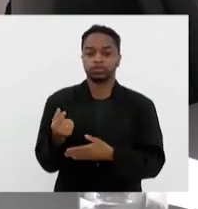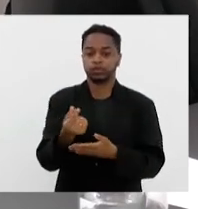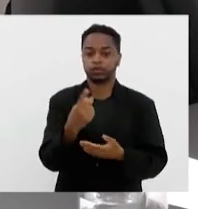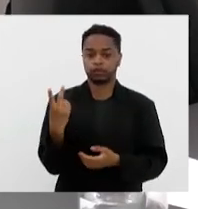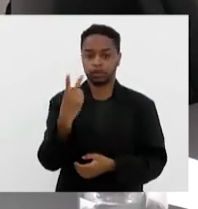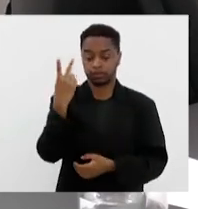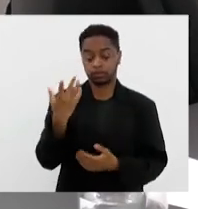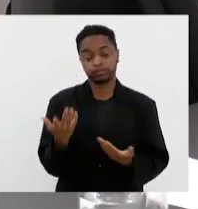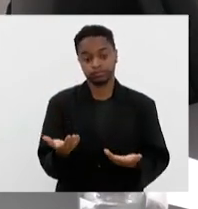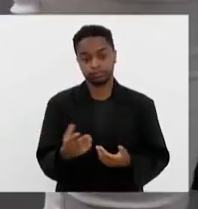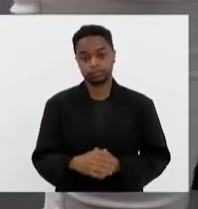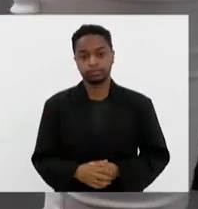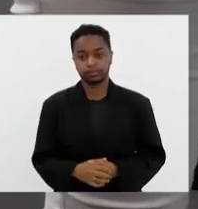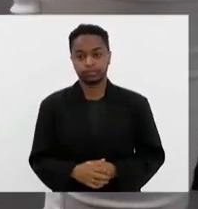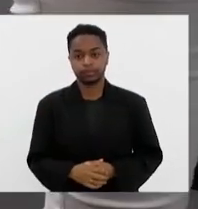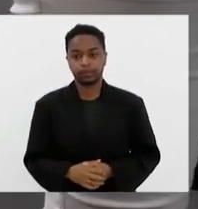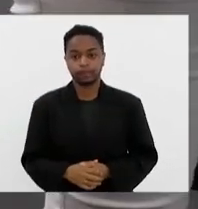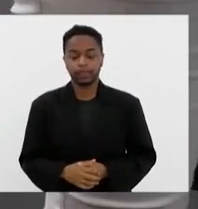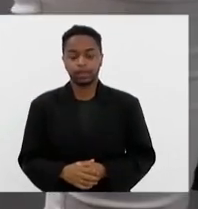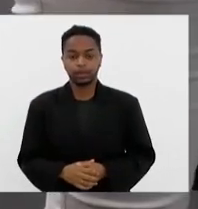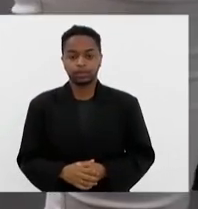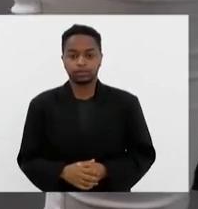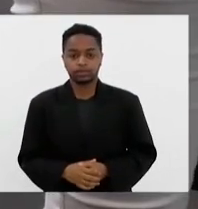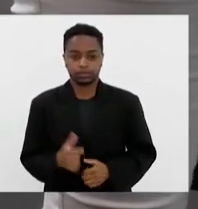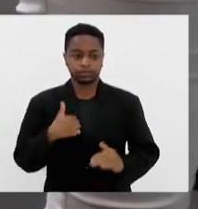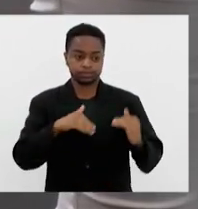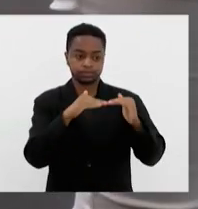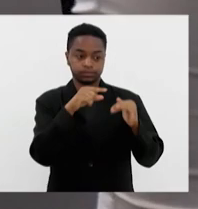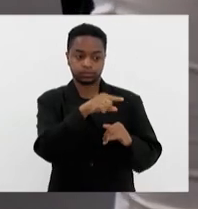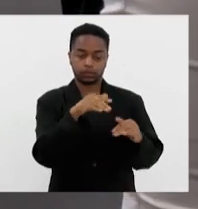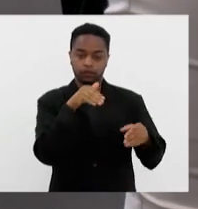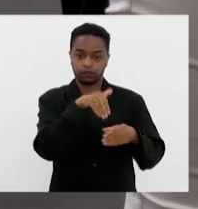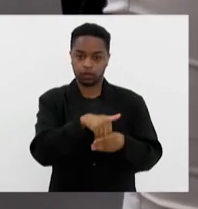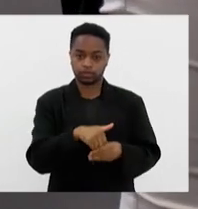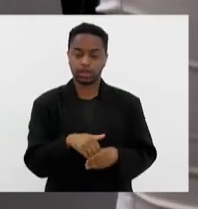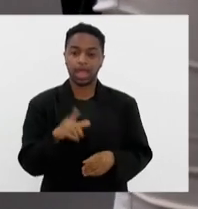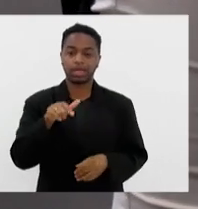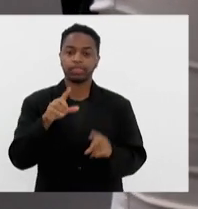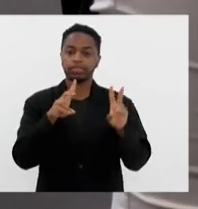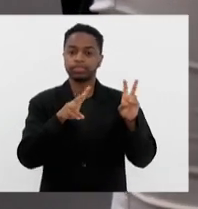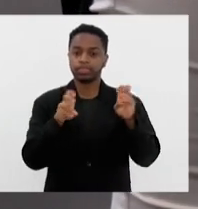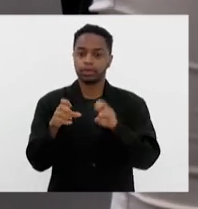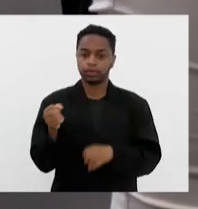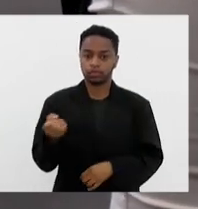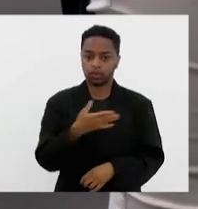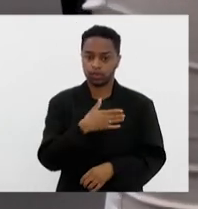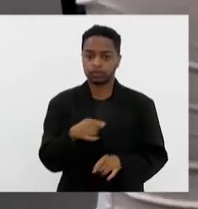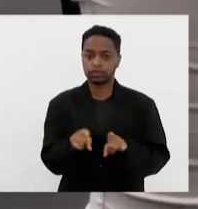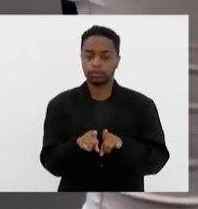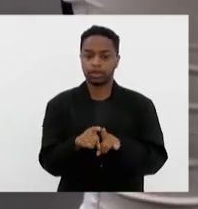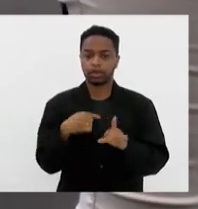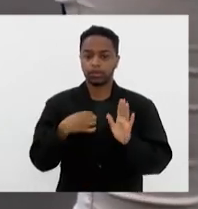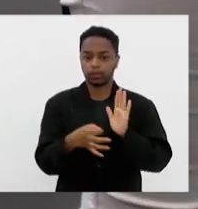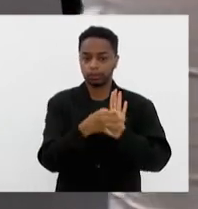CCJ. Entendeu? Como é um tema... Só corroborando o voto de vossa excelência. Como é um tema novo, e eu estou dando esse